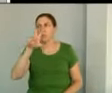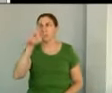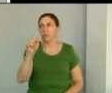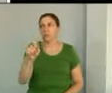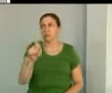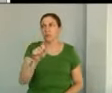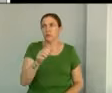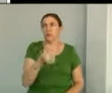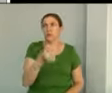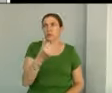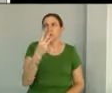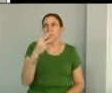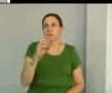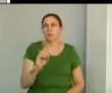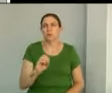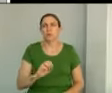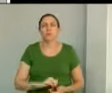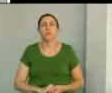R$ 494.630.000. Então,